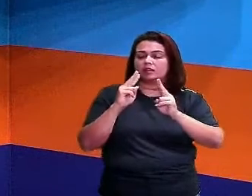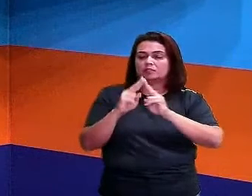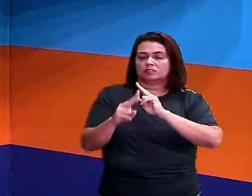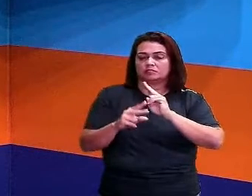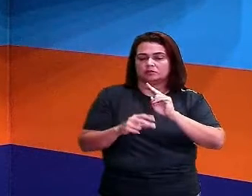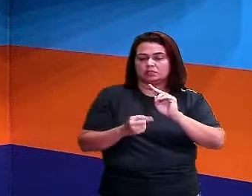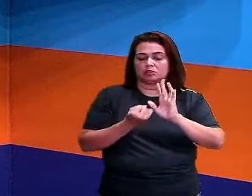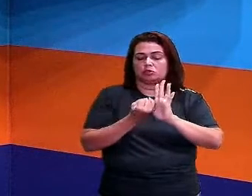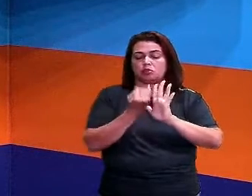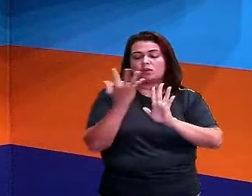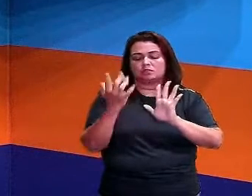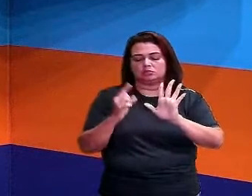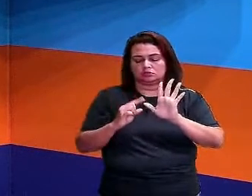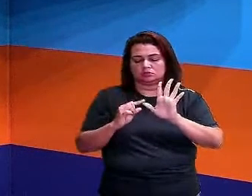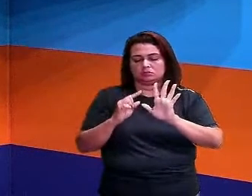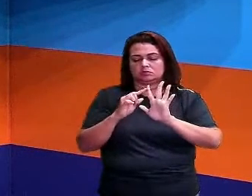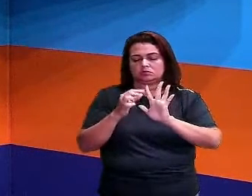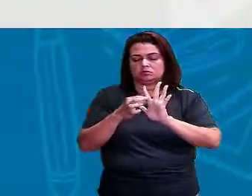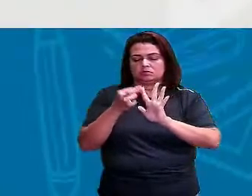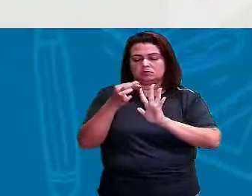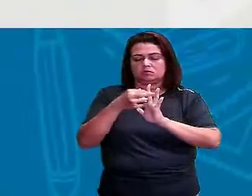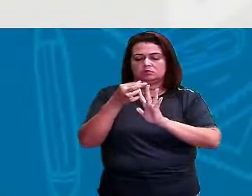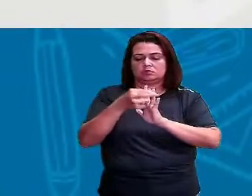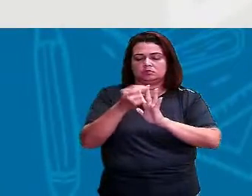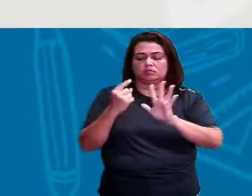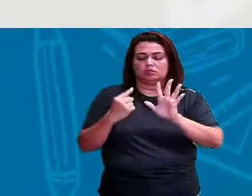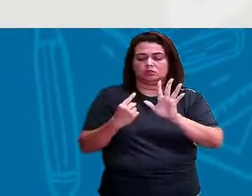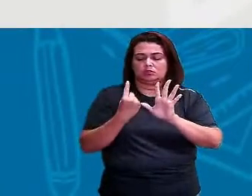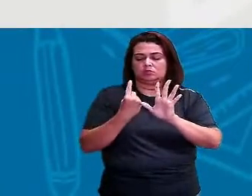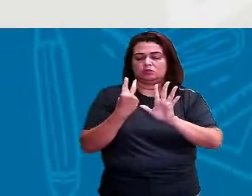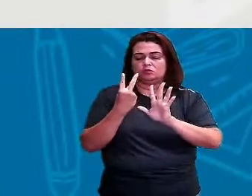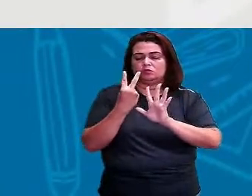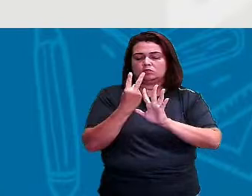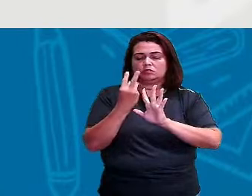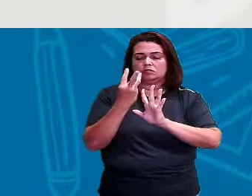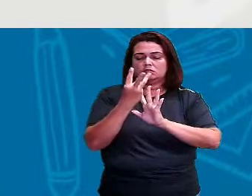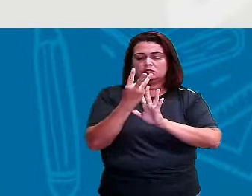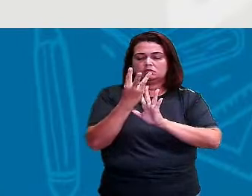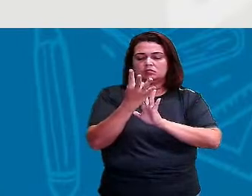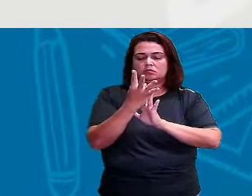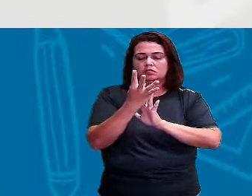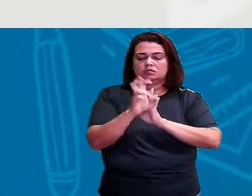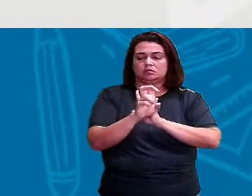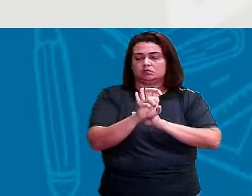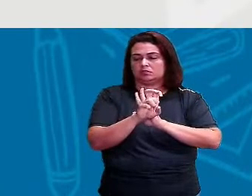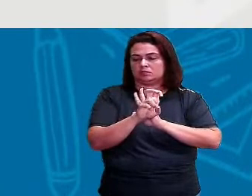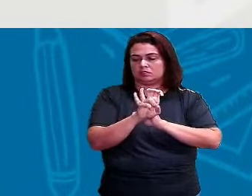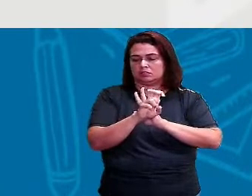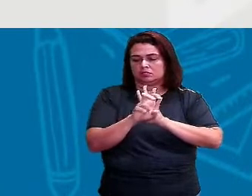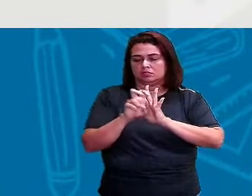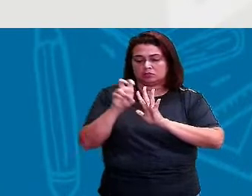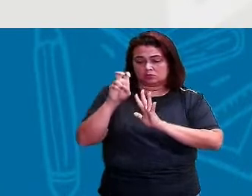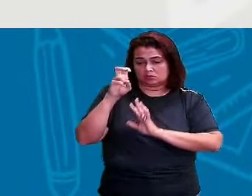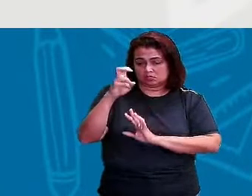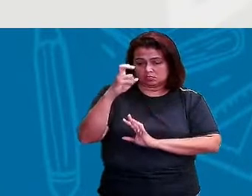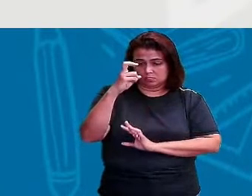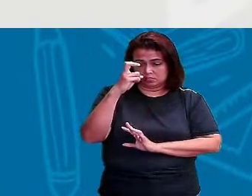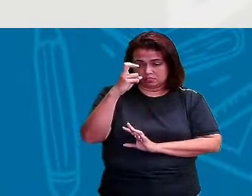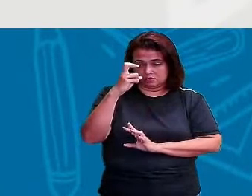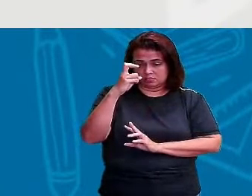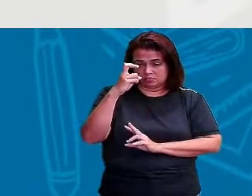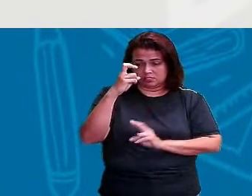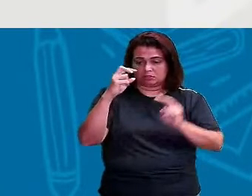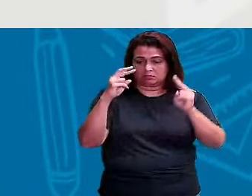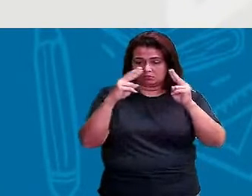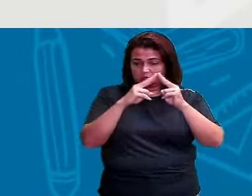dedos eu tenho na minha mãozinha? 1, 2, 3, 4, 5. Então, se eu tenho 5, então eu preciso saber se 5 é par